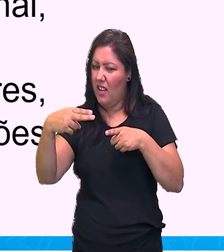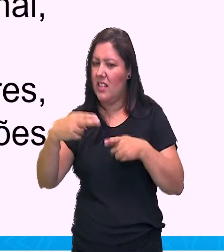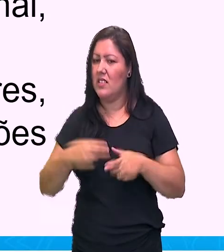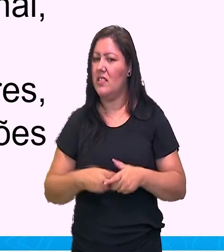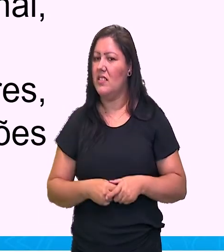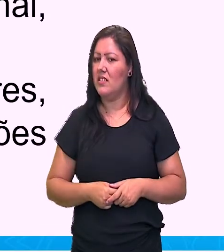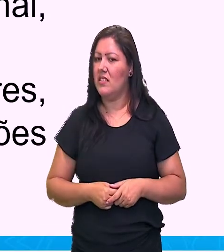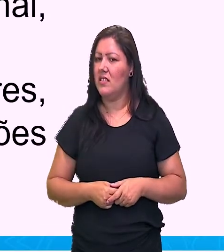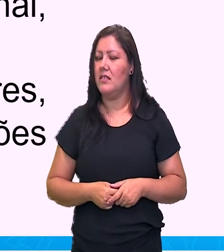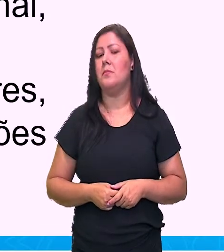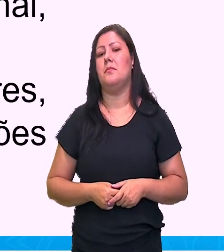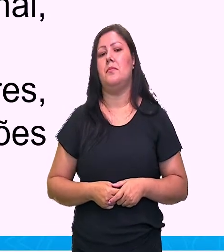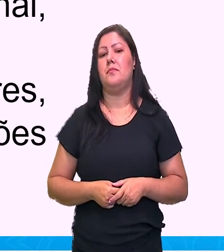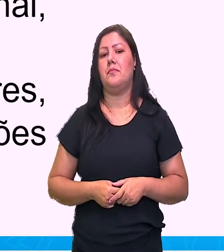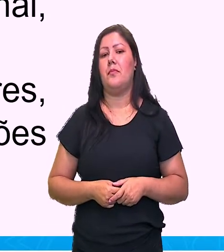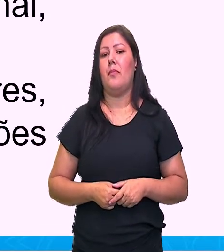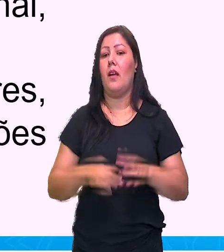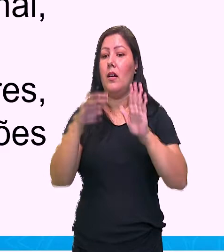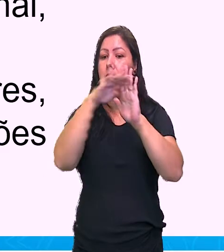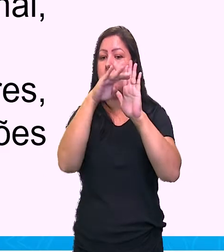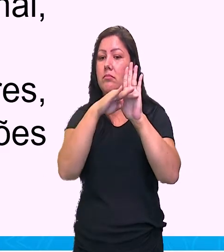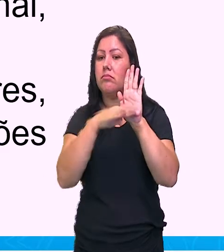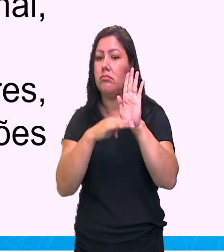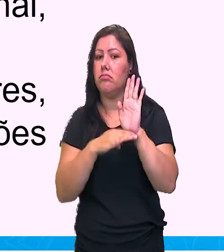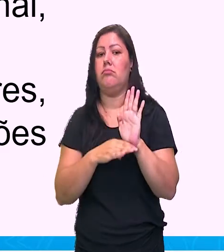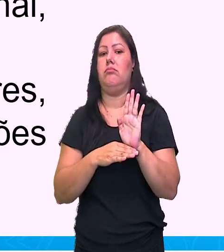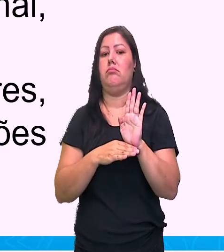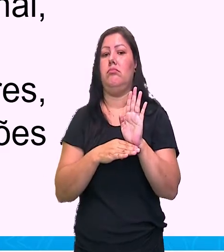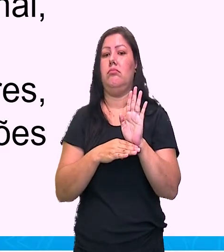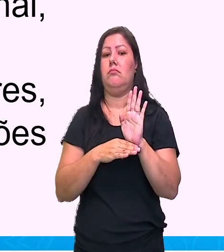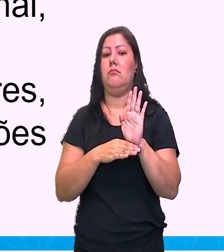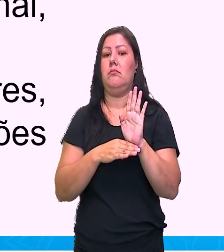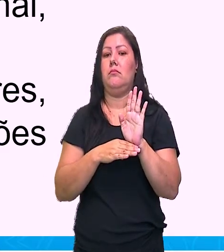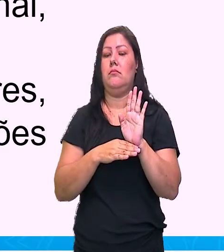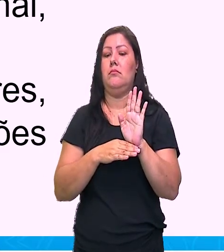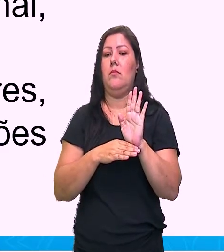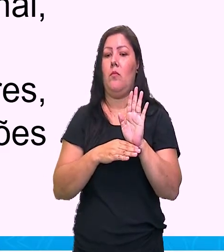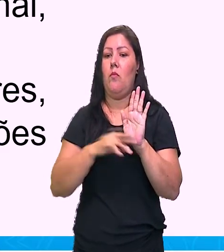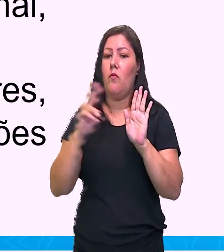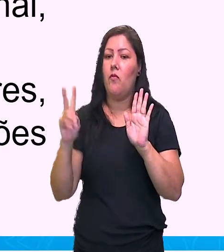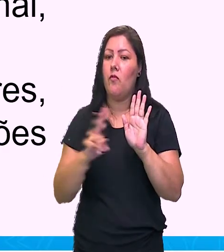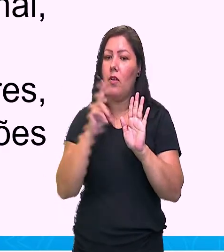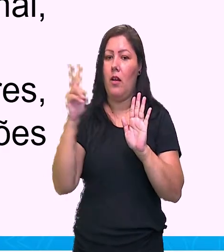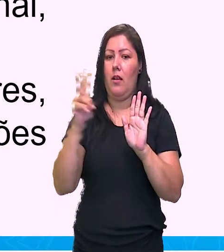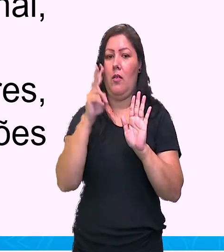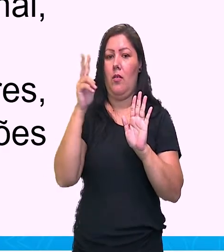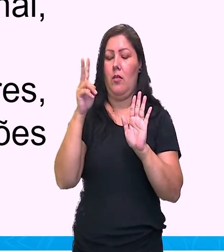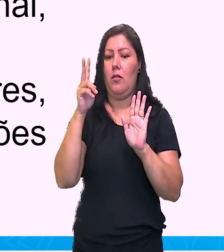conflito estabeleceram alguns valores considerados fundamentais para garantir a